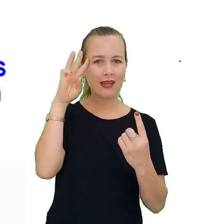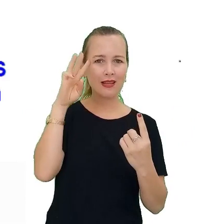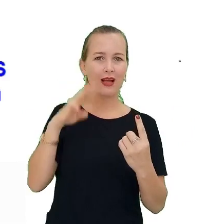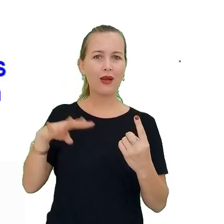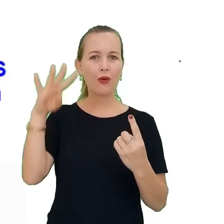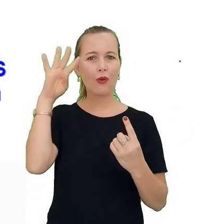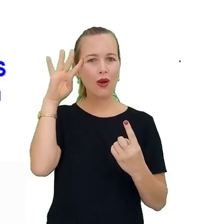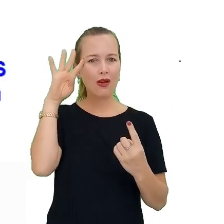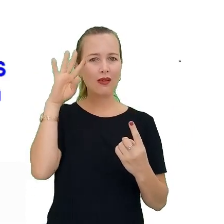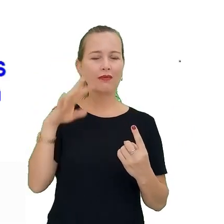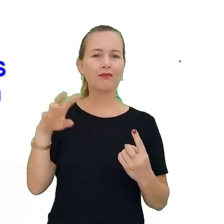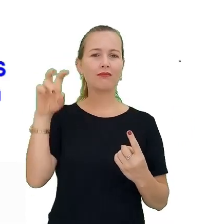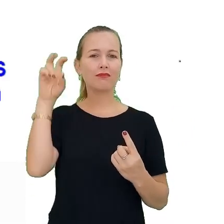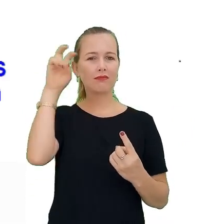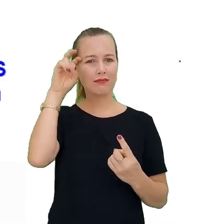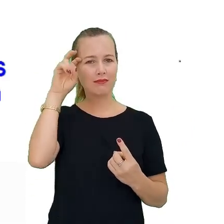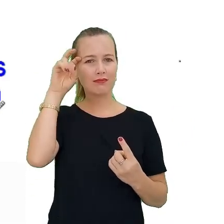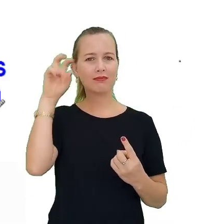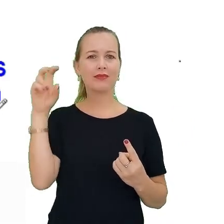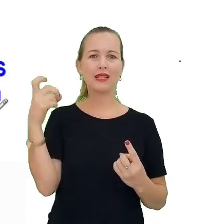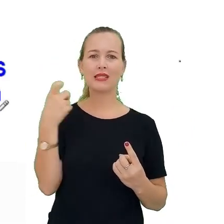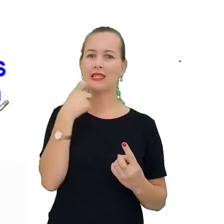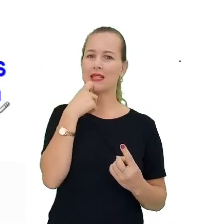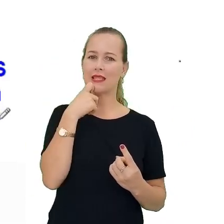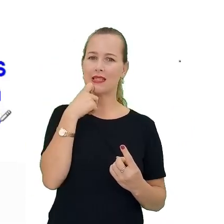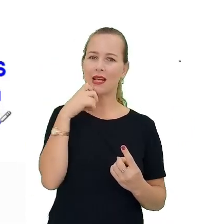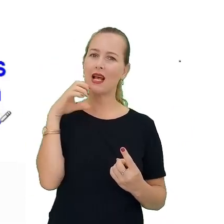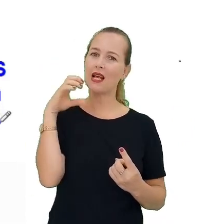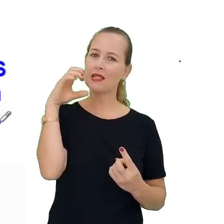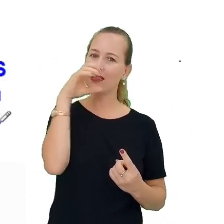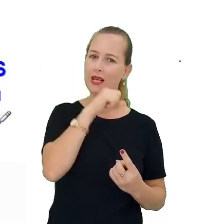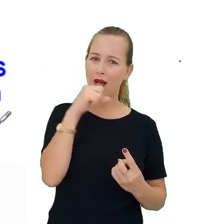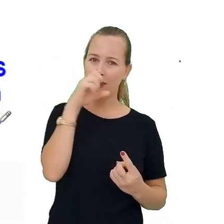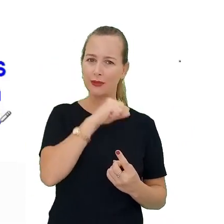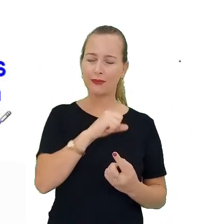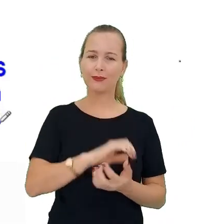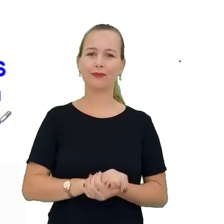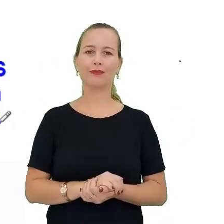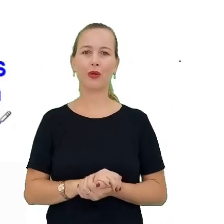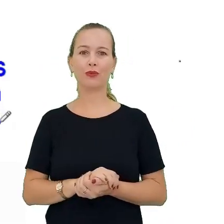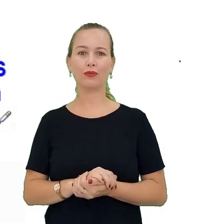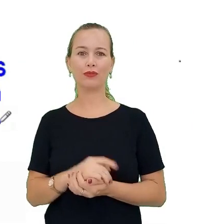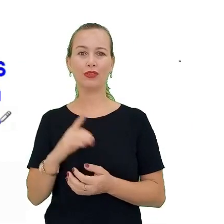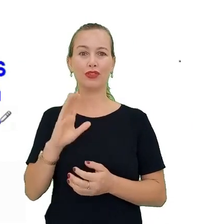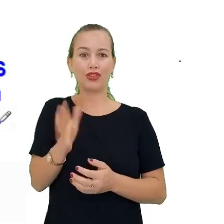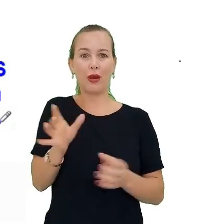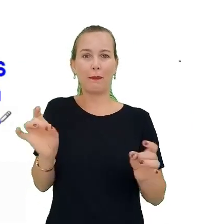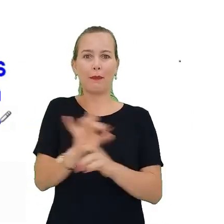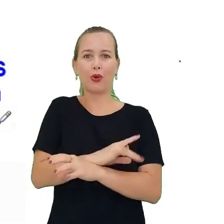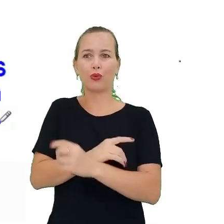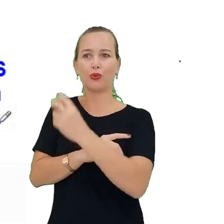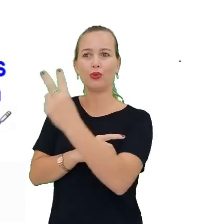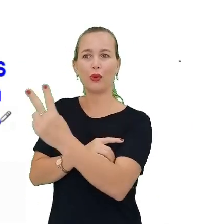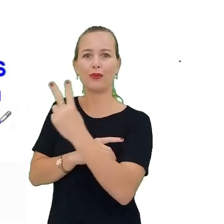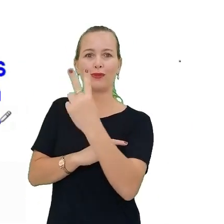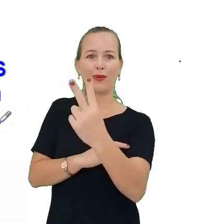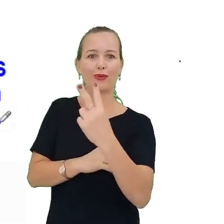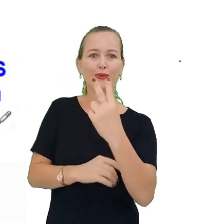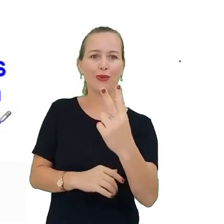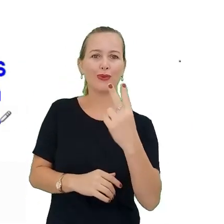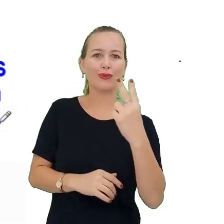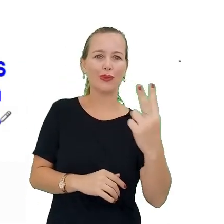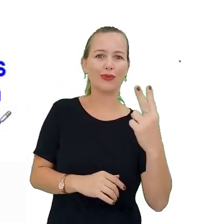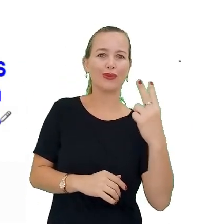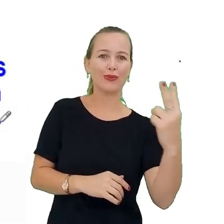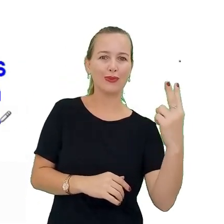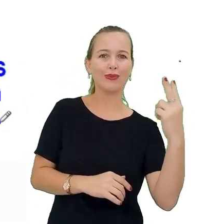na quarta, na quinta, na sexta e outra pessoa no sábado. Dessa